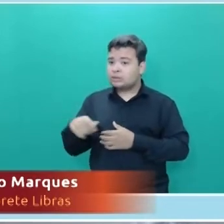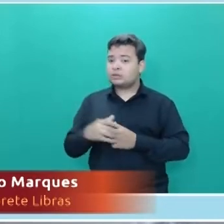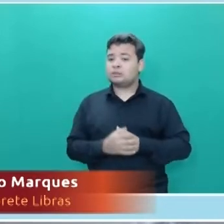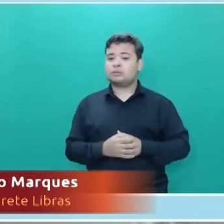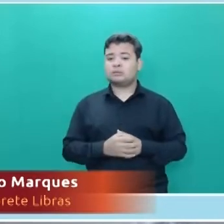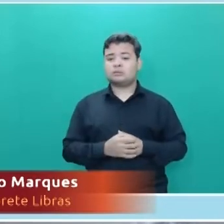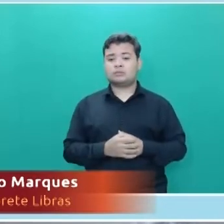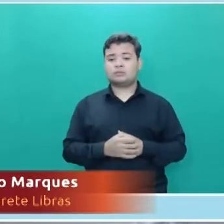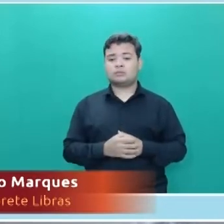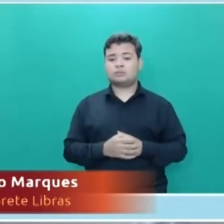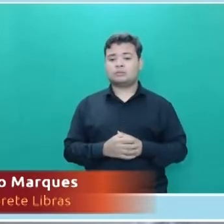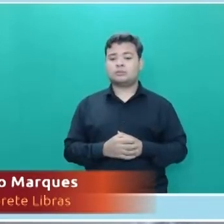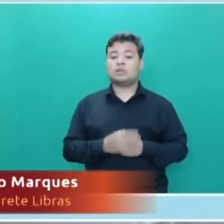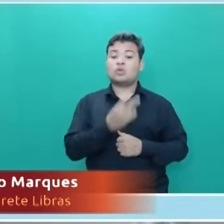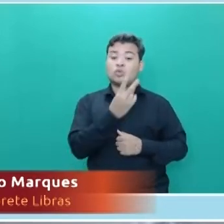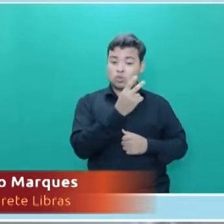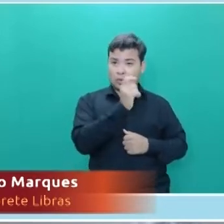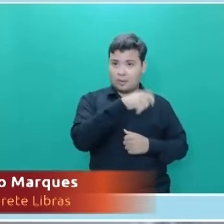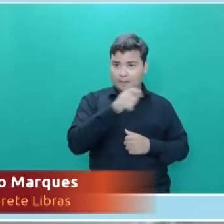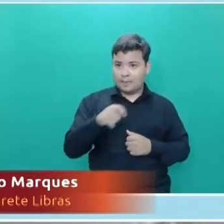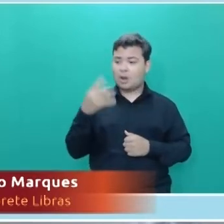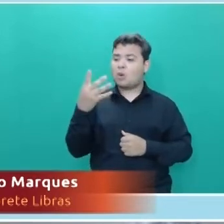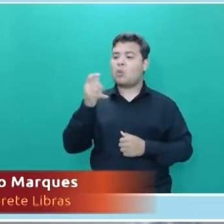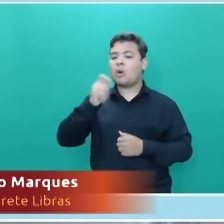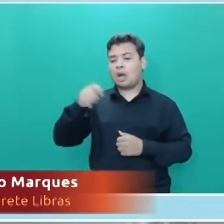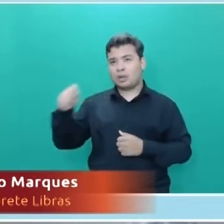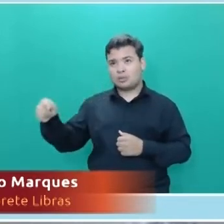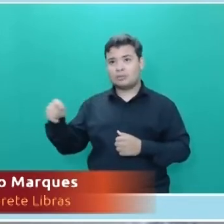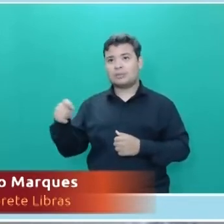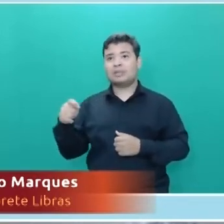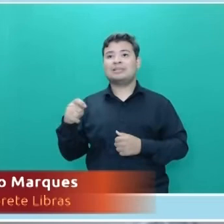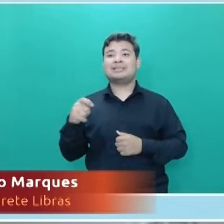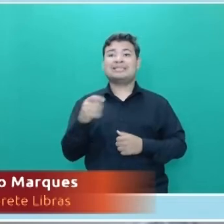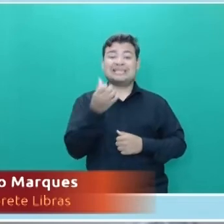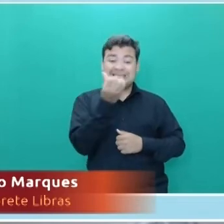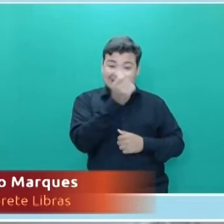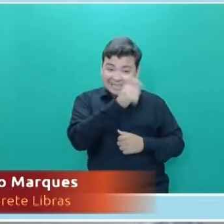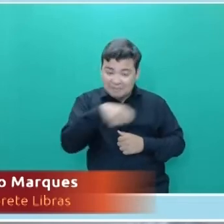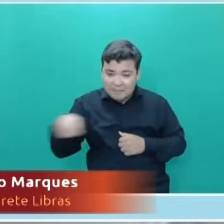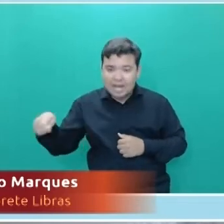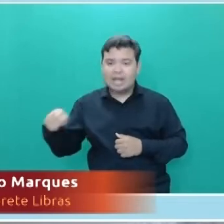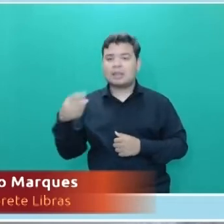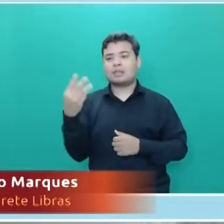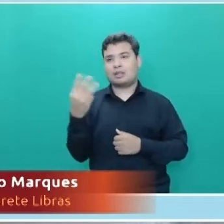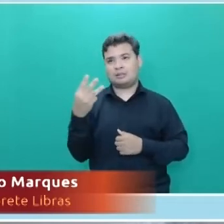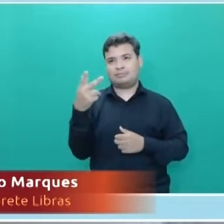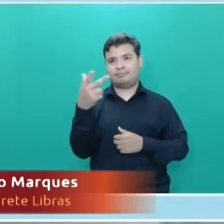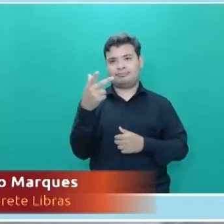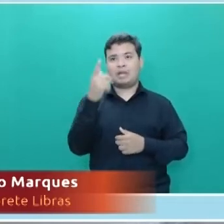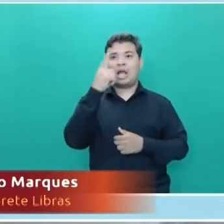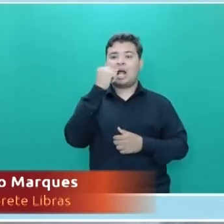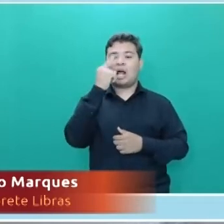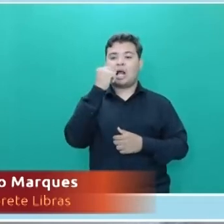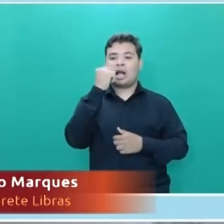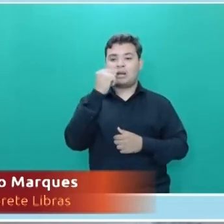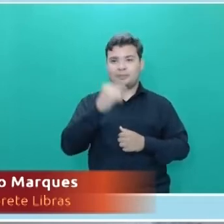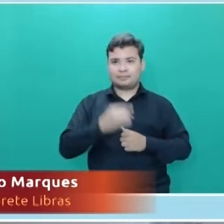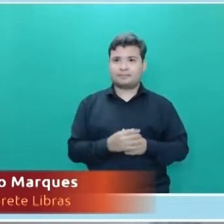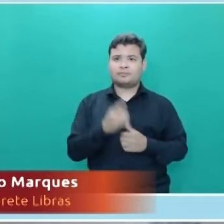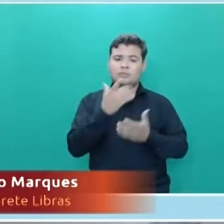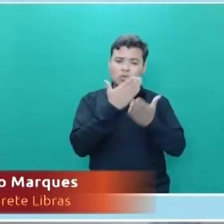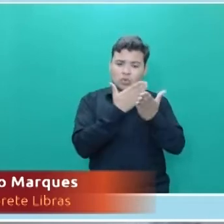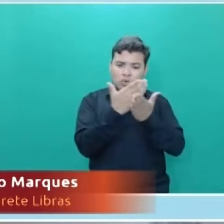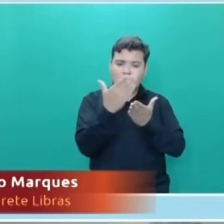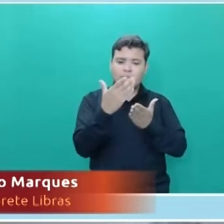com 4 meses, a terceira dose com 6 meses. A gente começa o esquema de vacinação contra a poliomielite com uma vacina